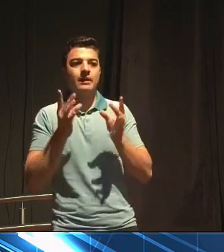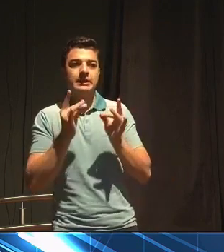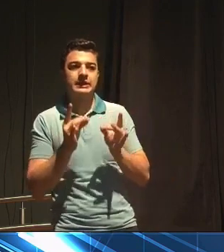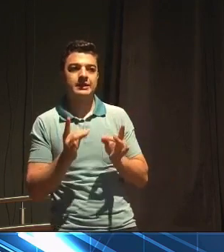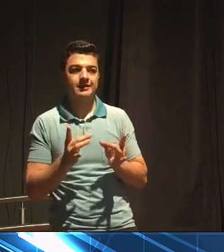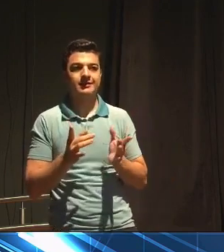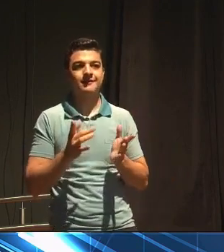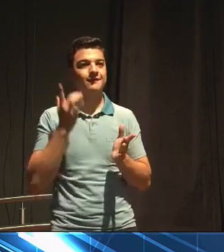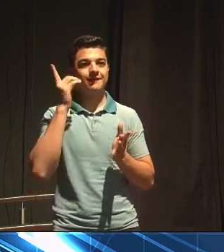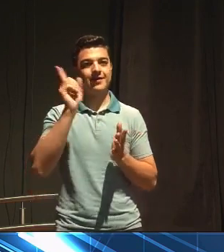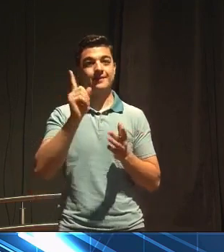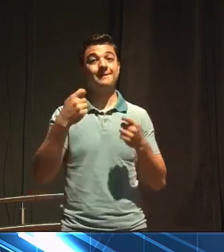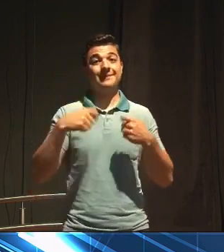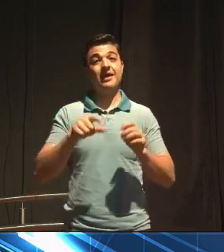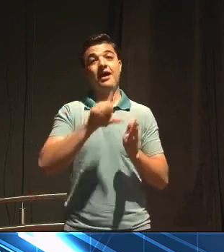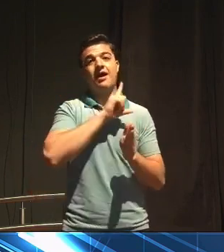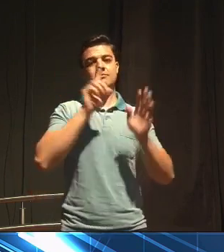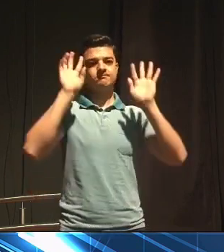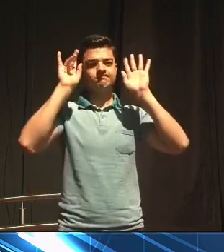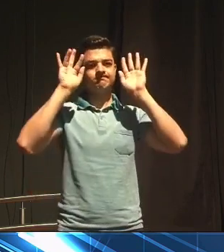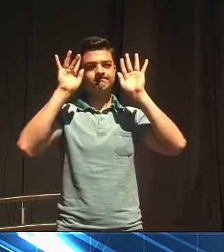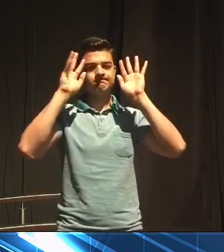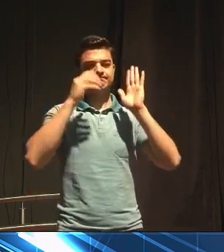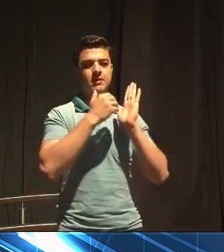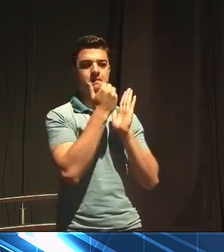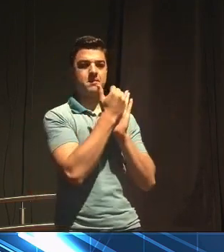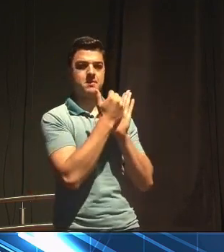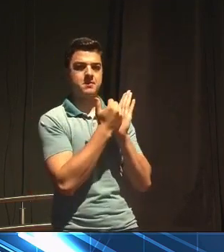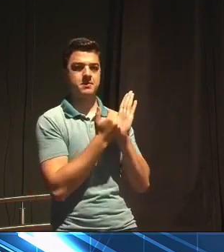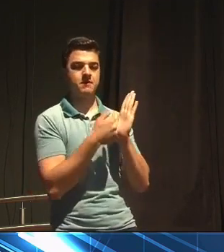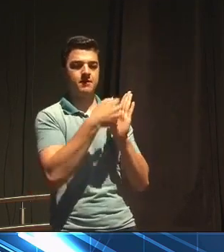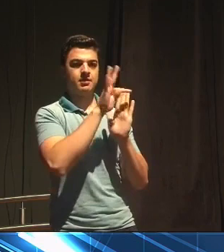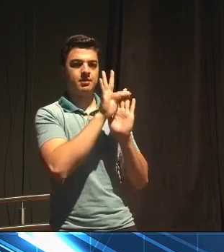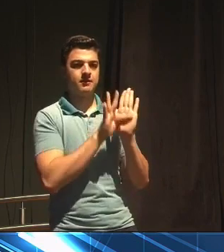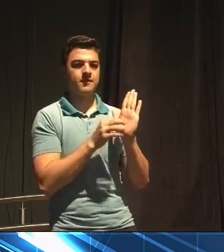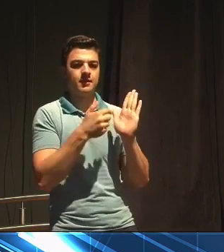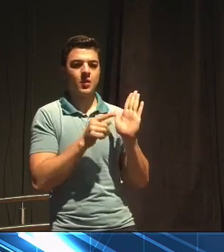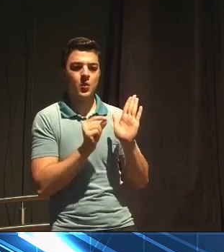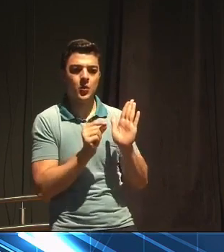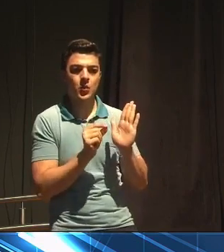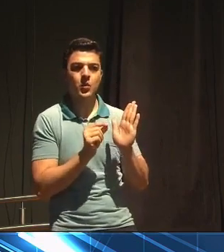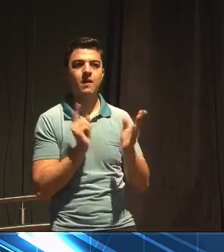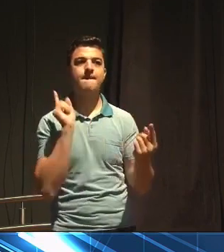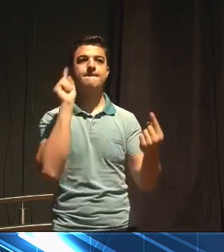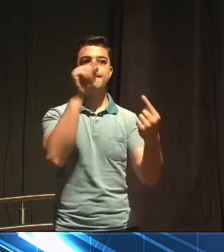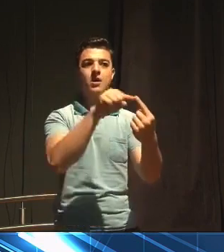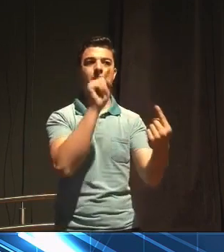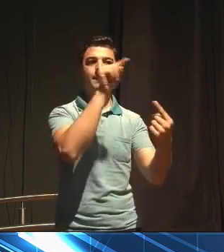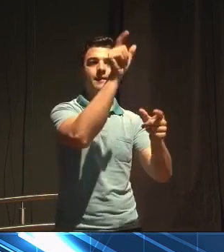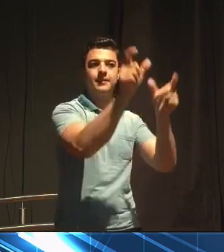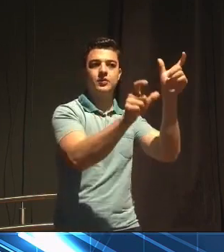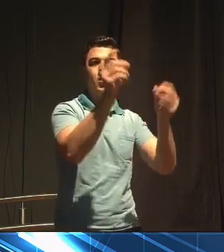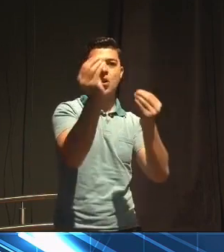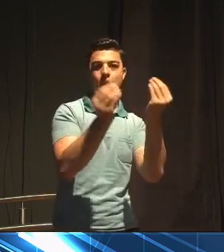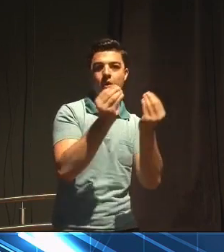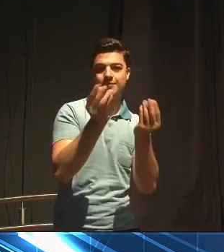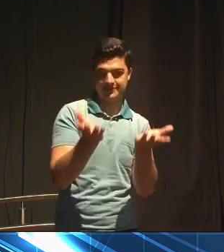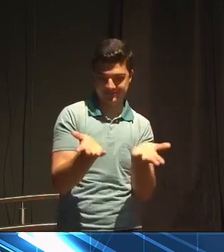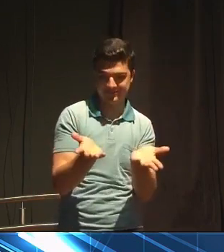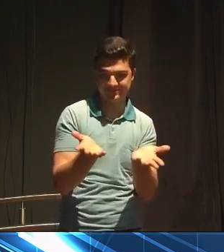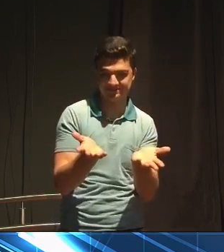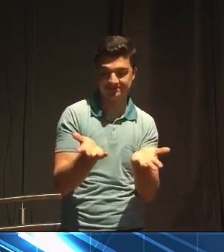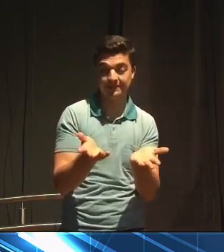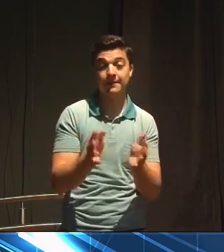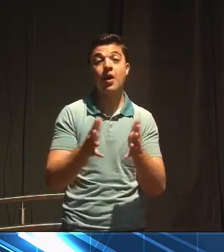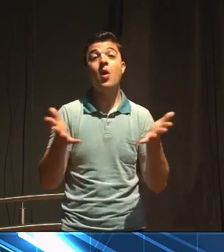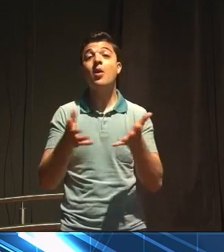gente tem que roteirizar, a gente tem que pensar no público-alvo, como que eu vou levar essa informação para as pessoas, mas agora a gente tem